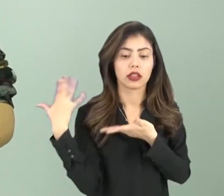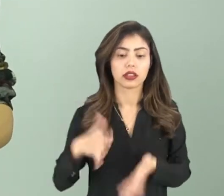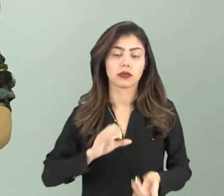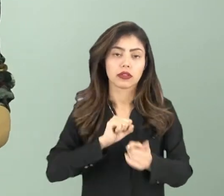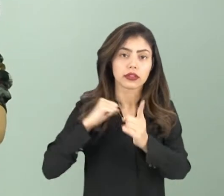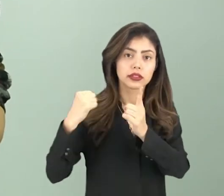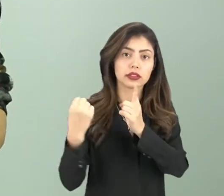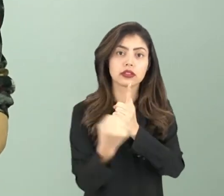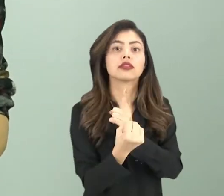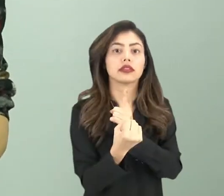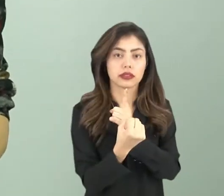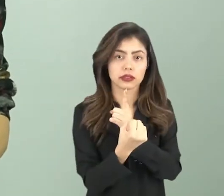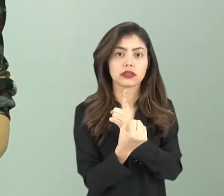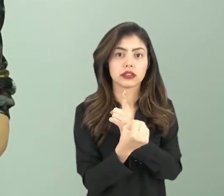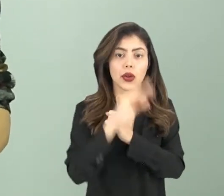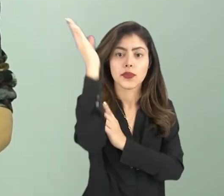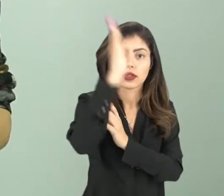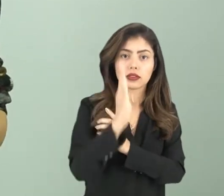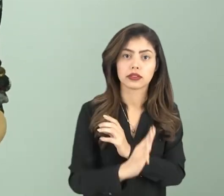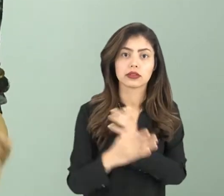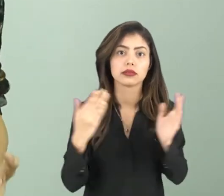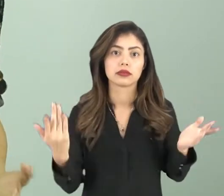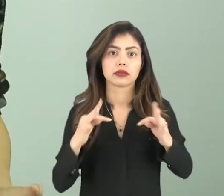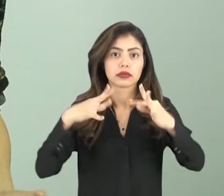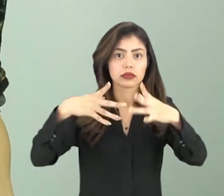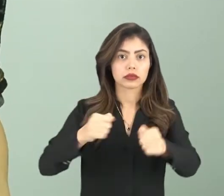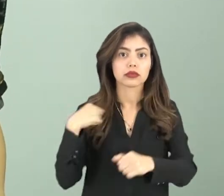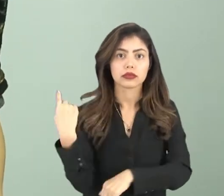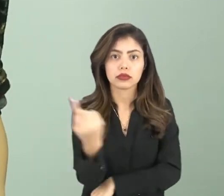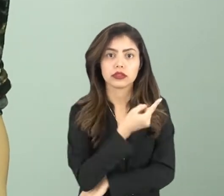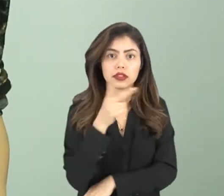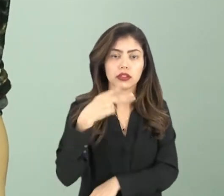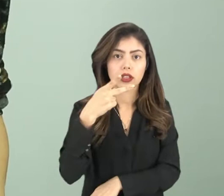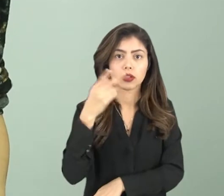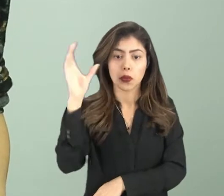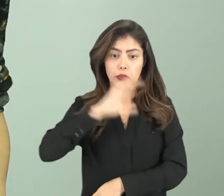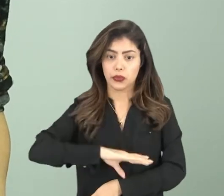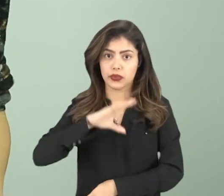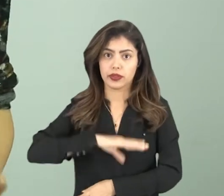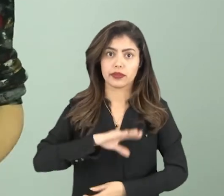sociedade, a sociedade brasileira, que todos nós falamos português.